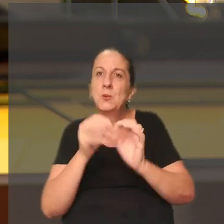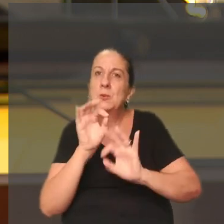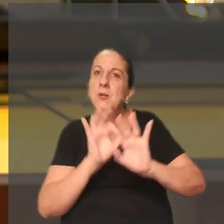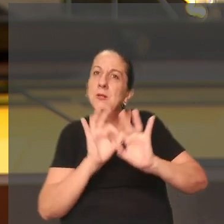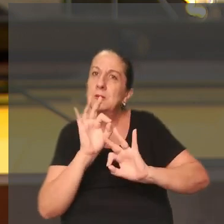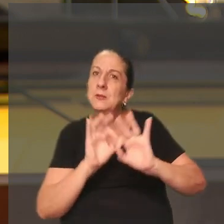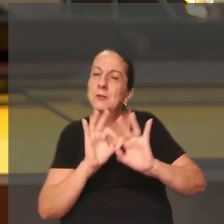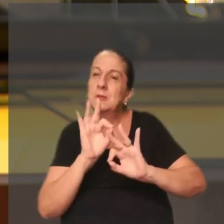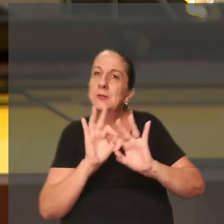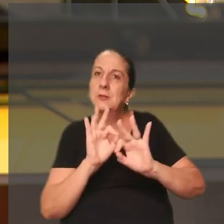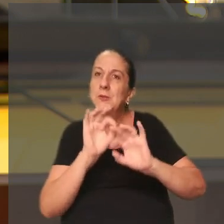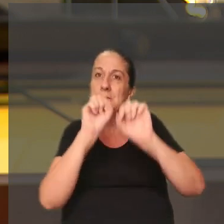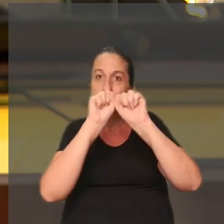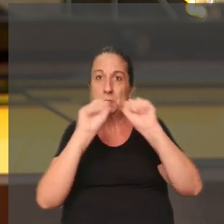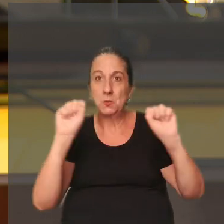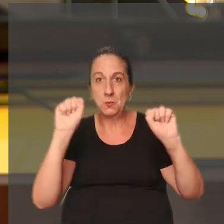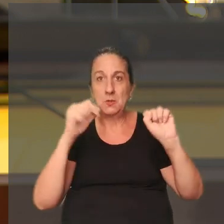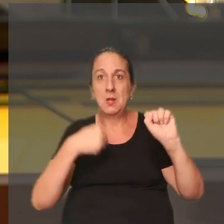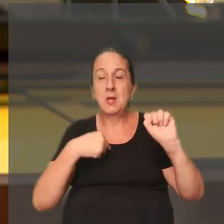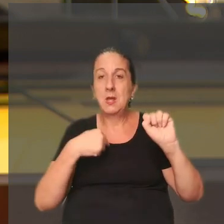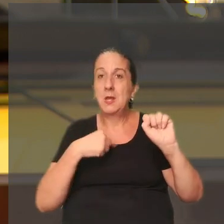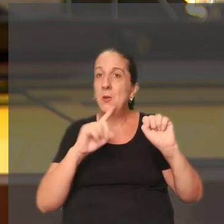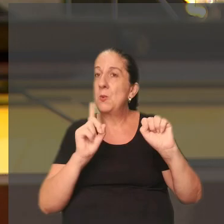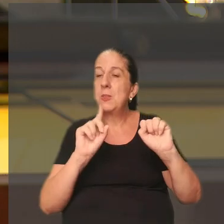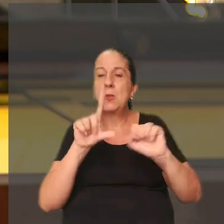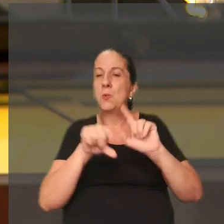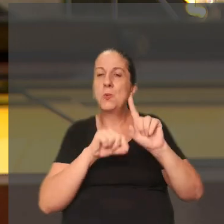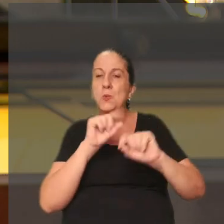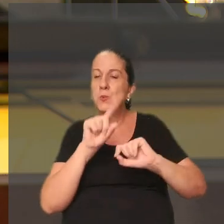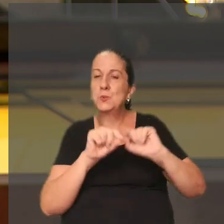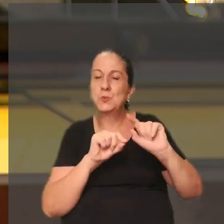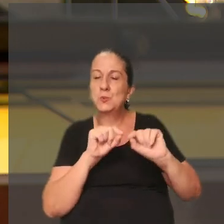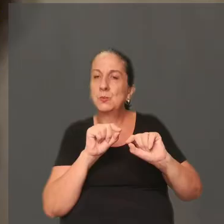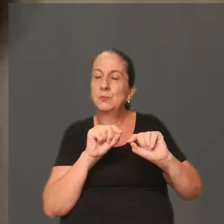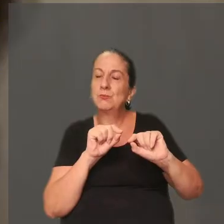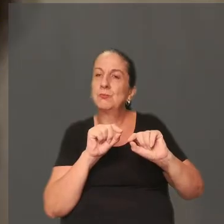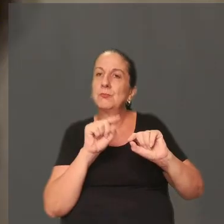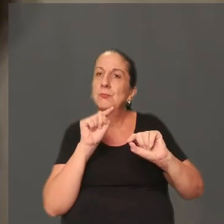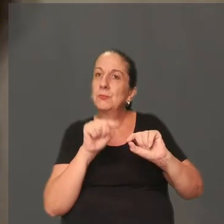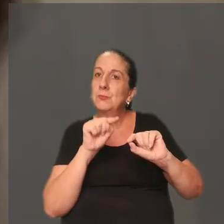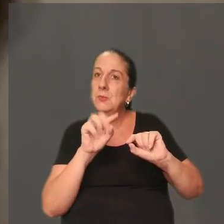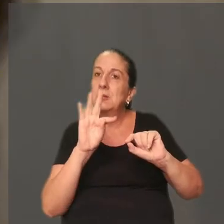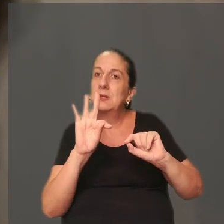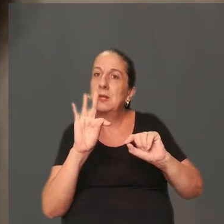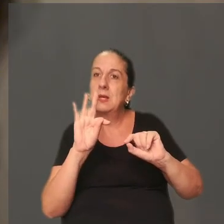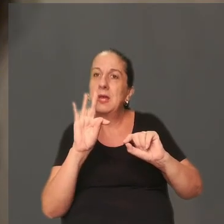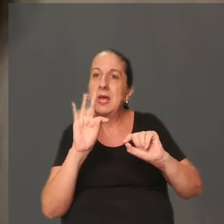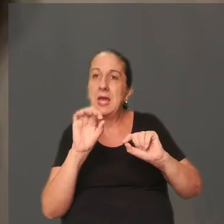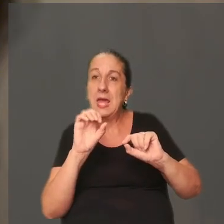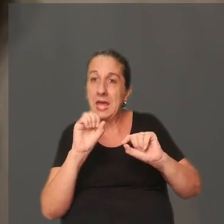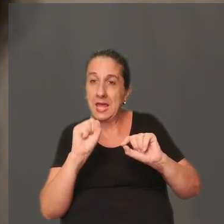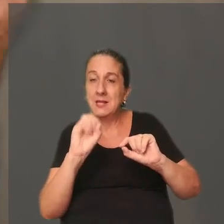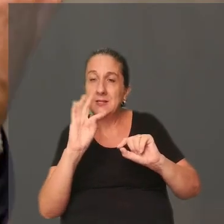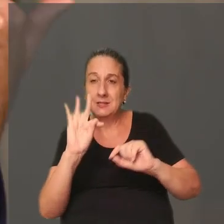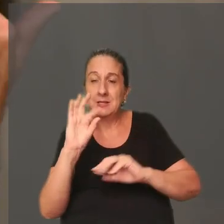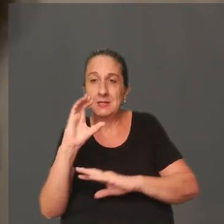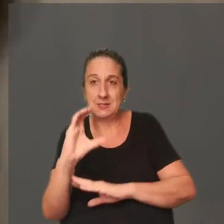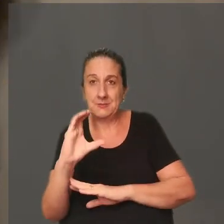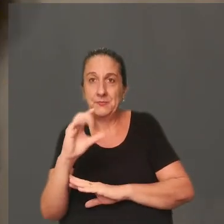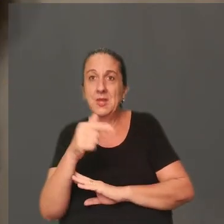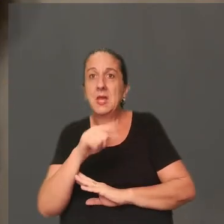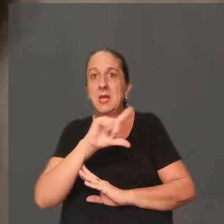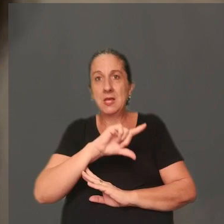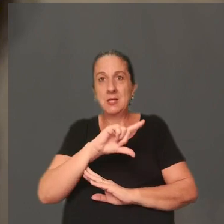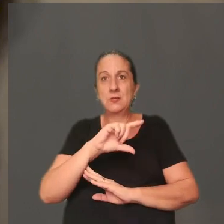em razão da organização do tribunal, eu acabei não optando pela SDC, mas